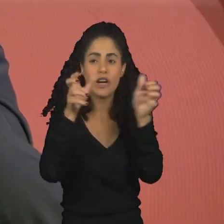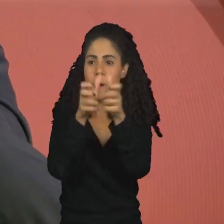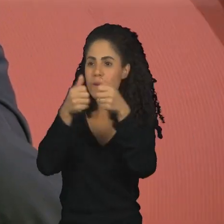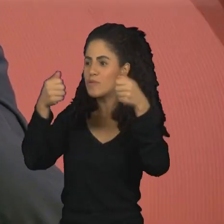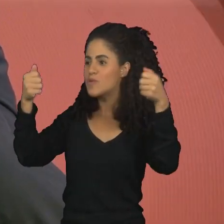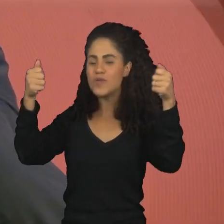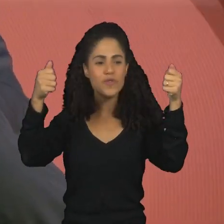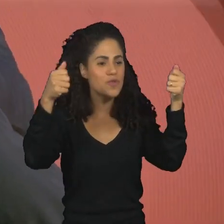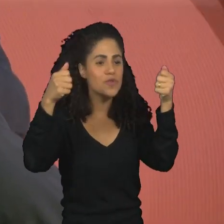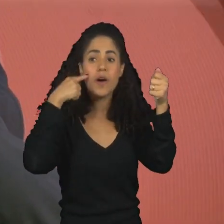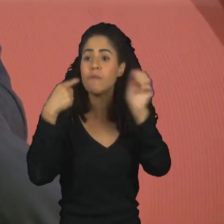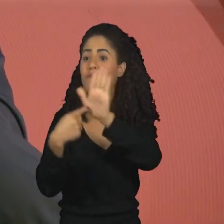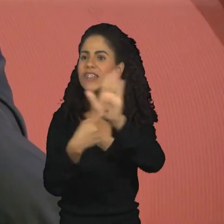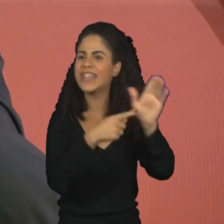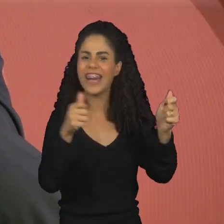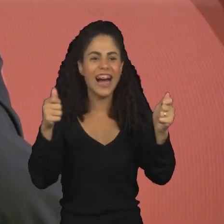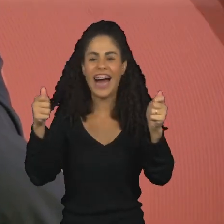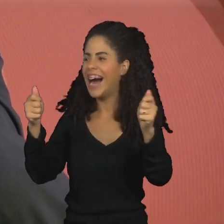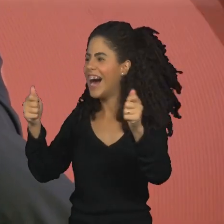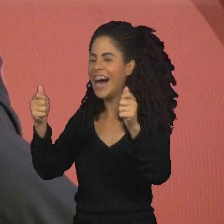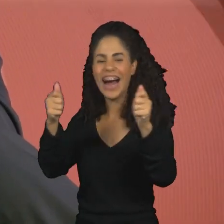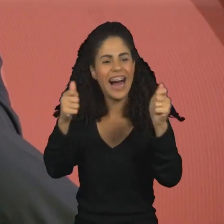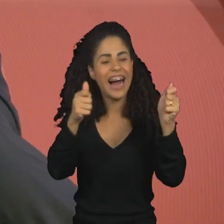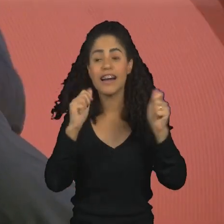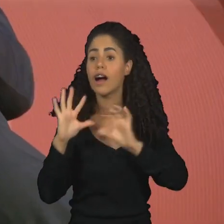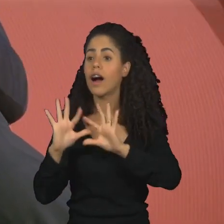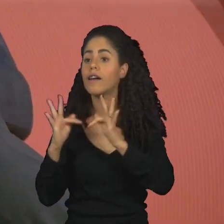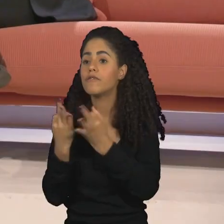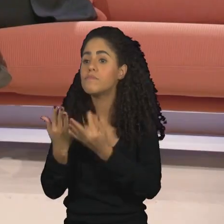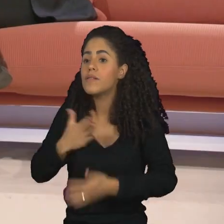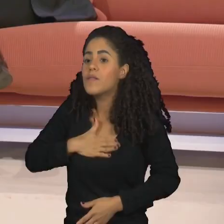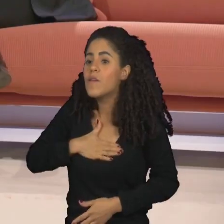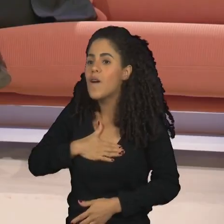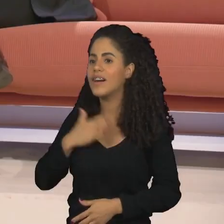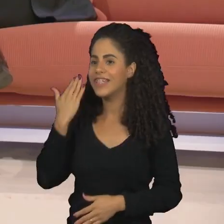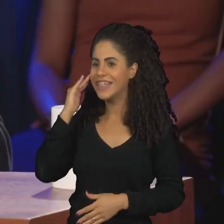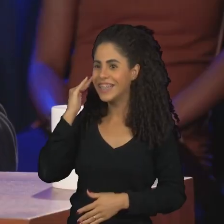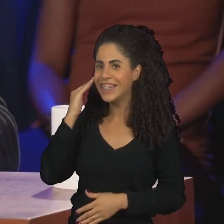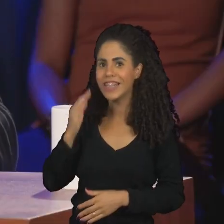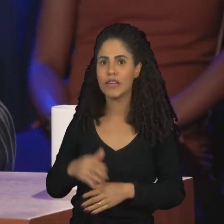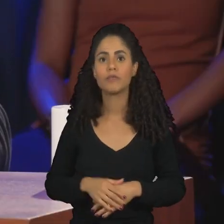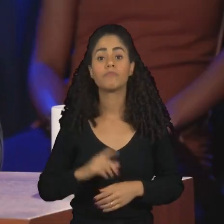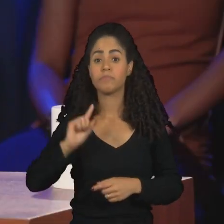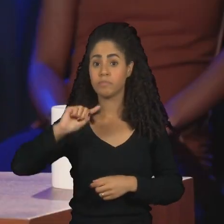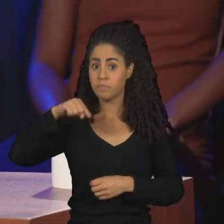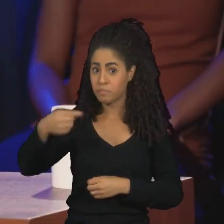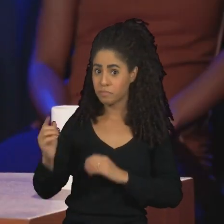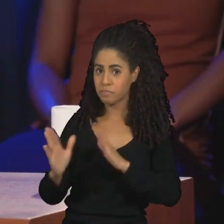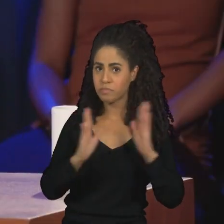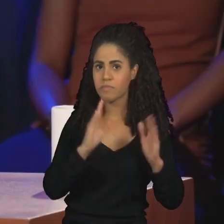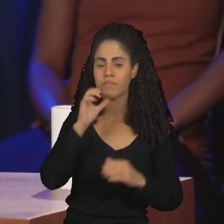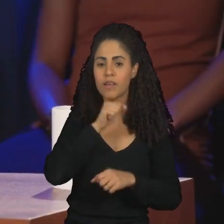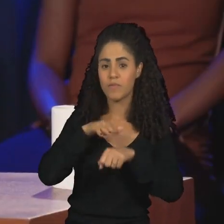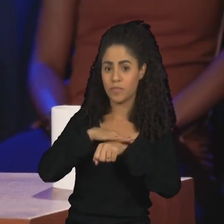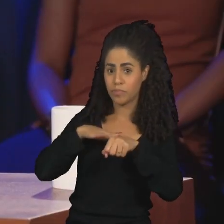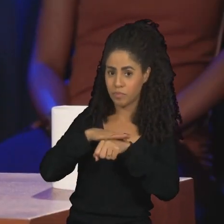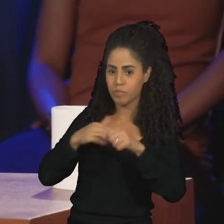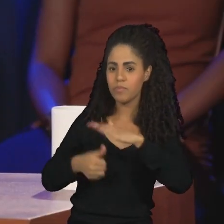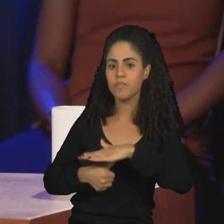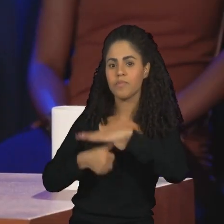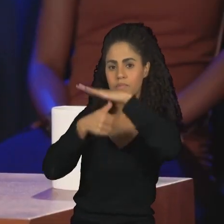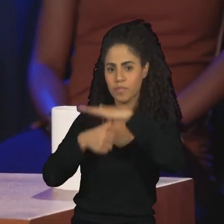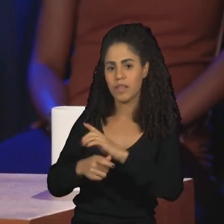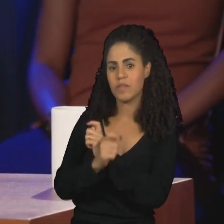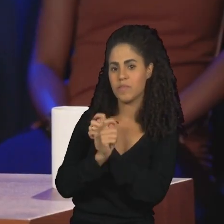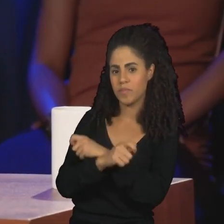Maravilhoso, é uma festa mesmo de toda a família, né? E transforma. Muito bem, a gente volta daqui a pouco conversando com o reitor da